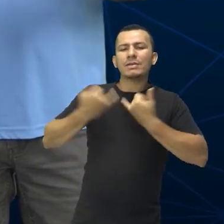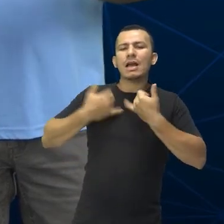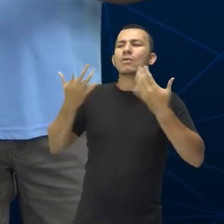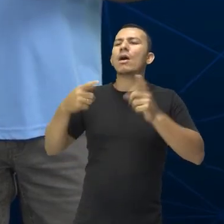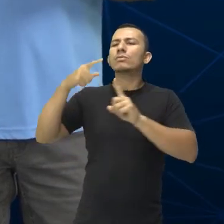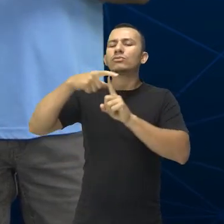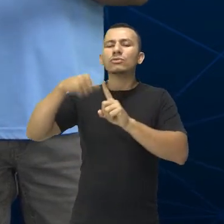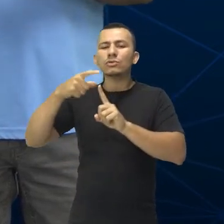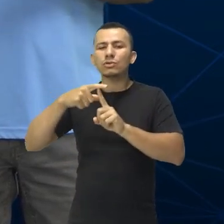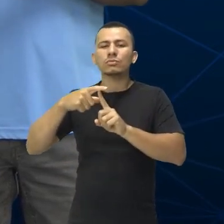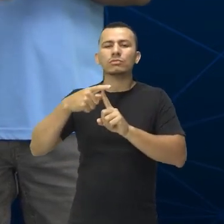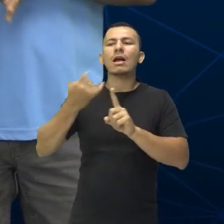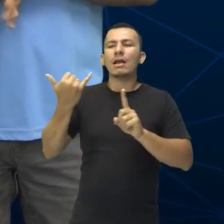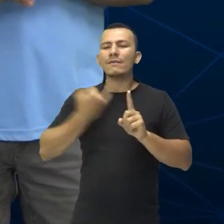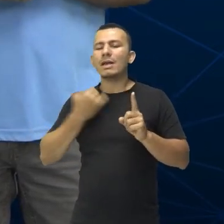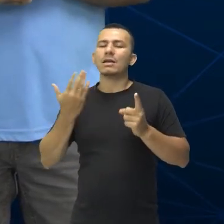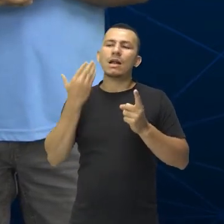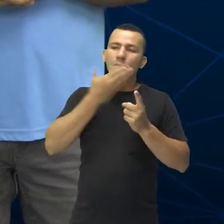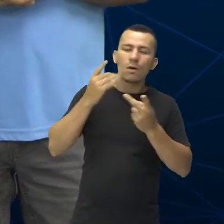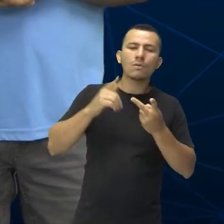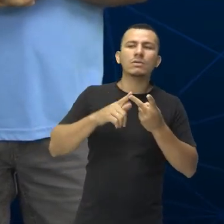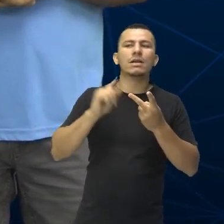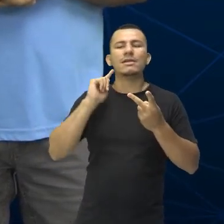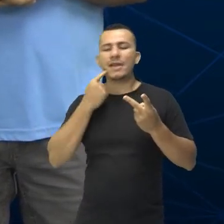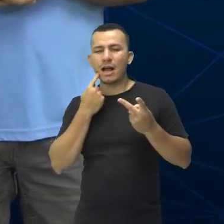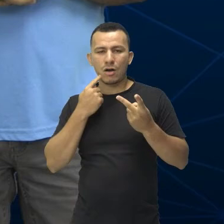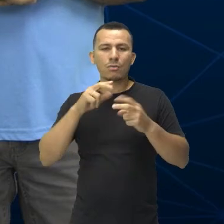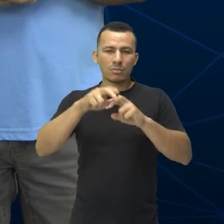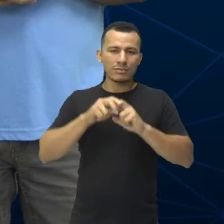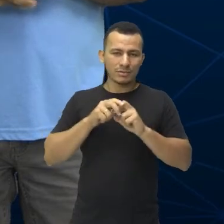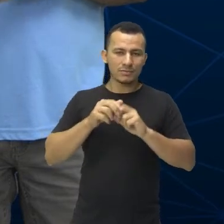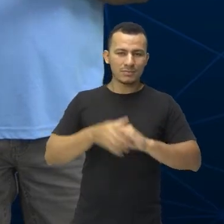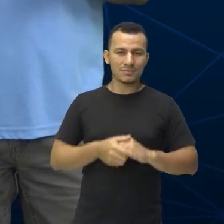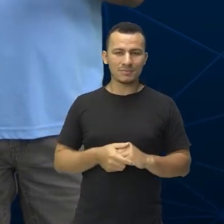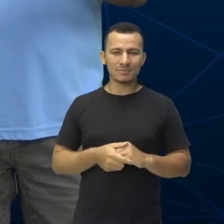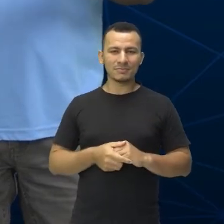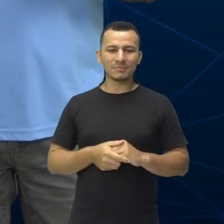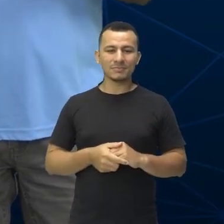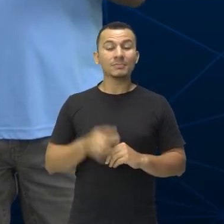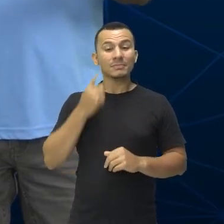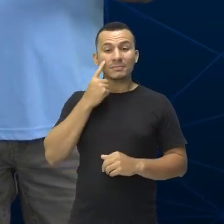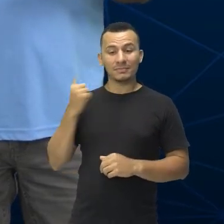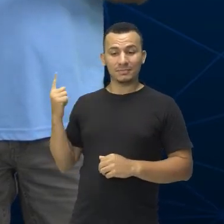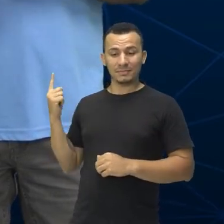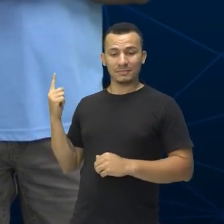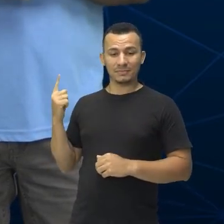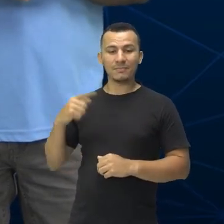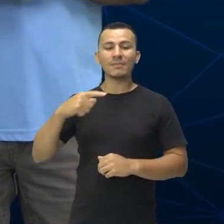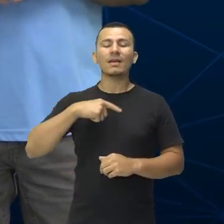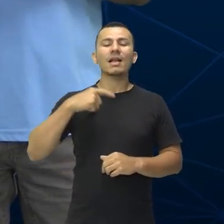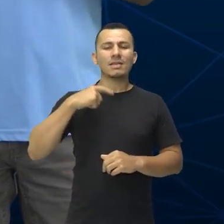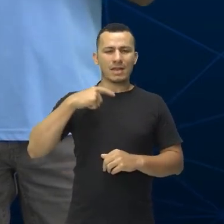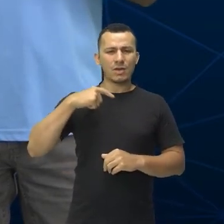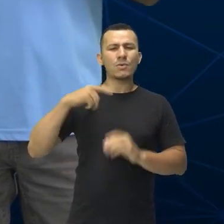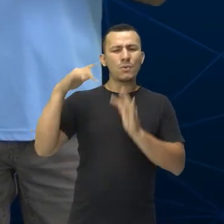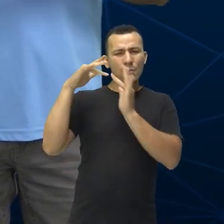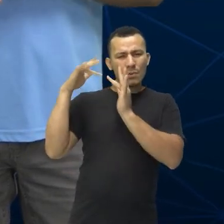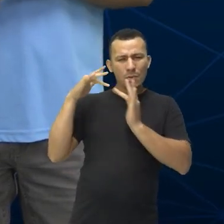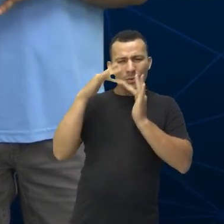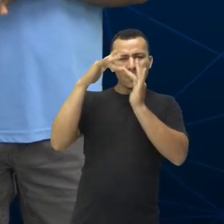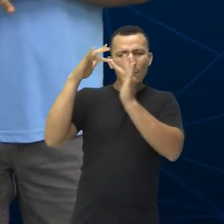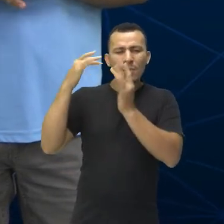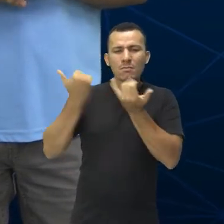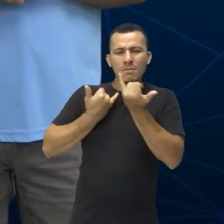alimentando, né, de qual o sabor que está marcando mais aquele alimento, certo? Muito bem, aí nós temos lá, ó, os receptores em ação e te trazendo